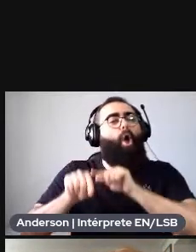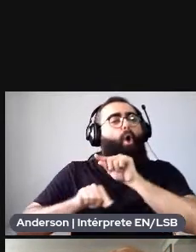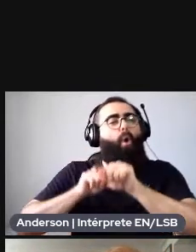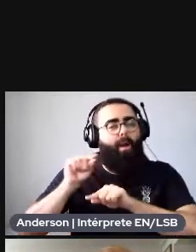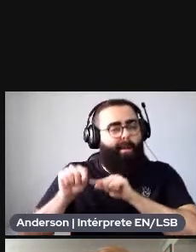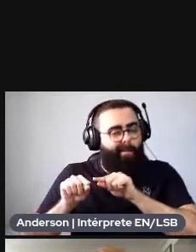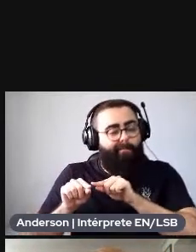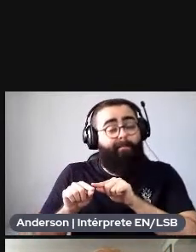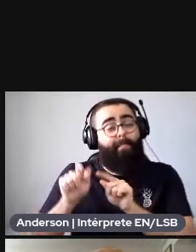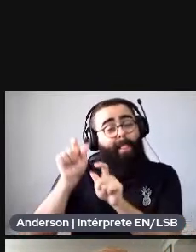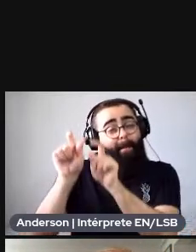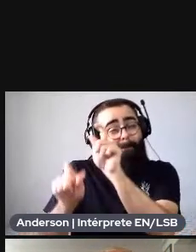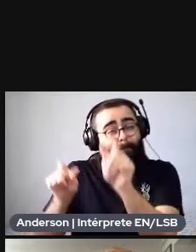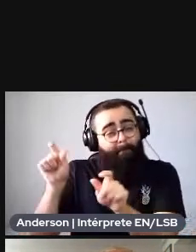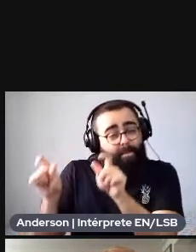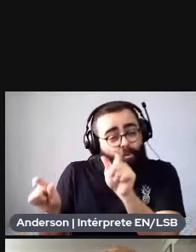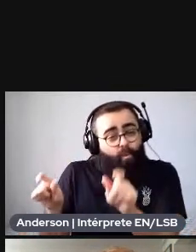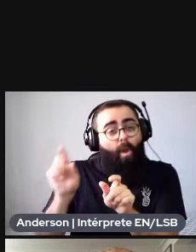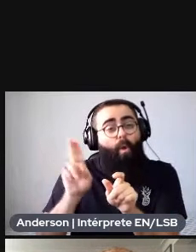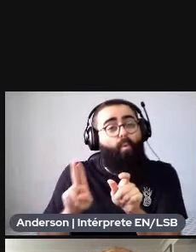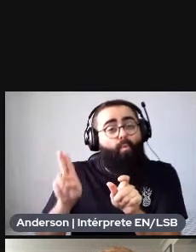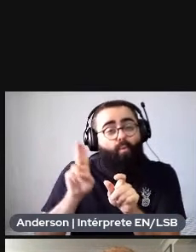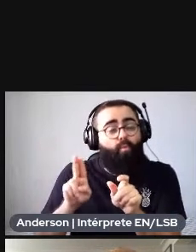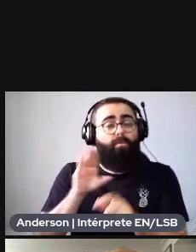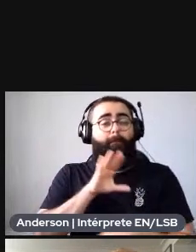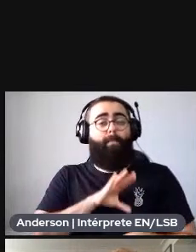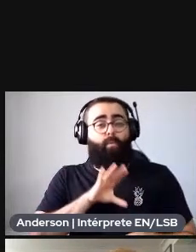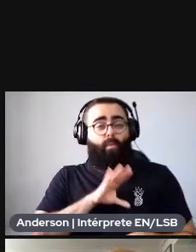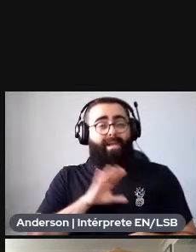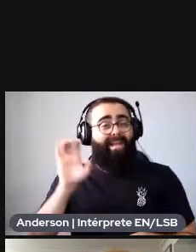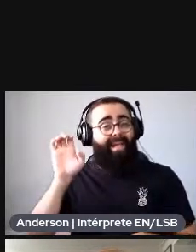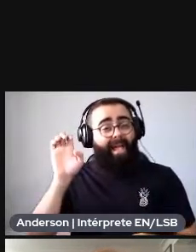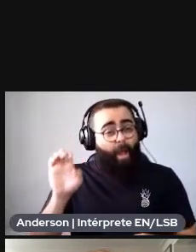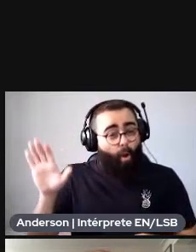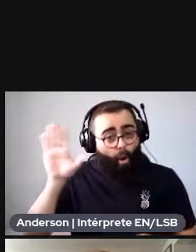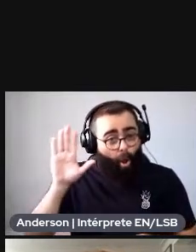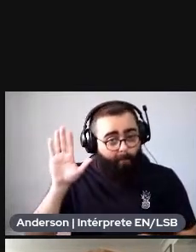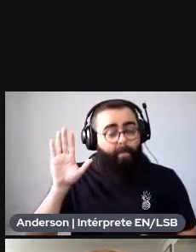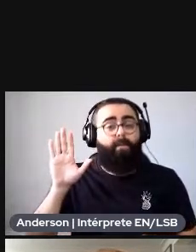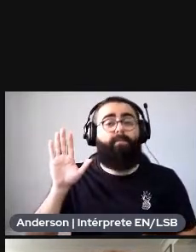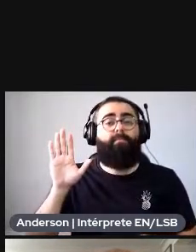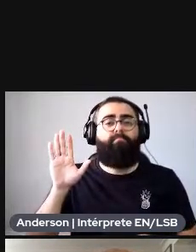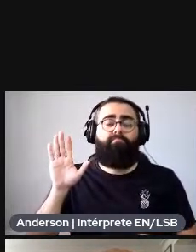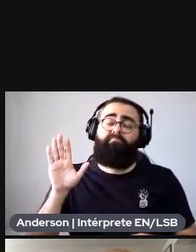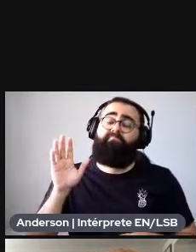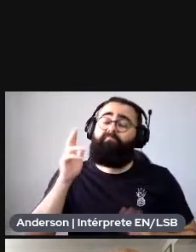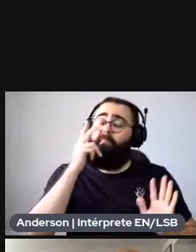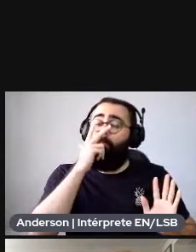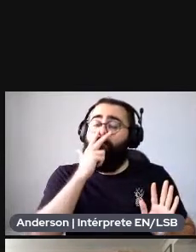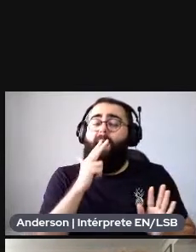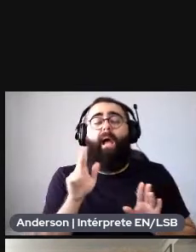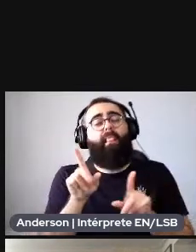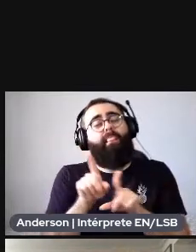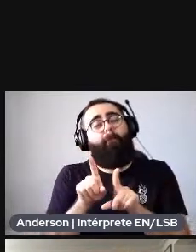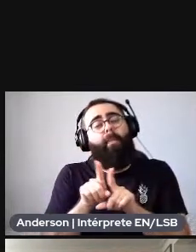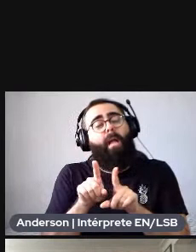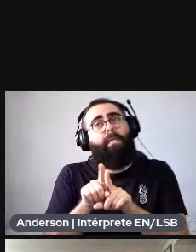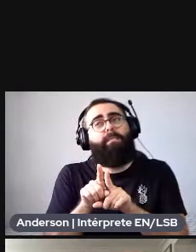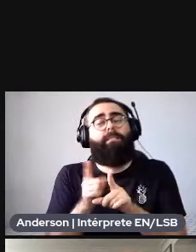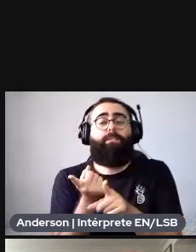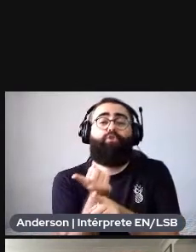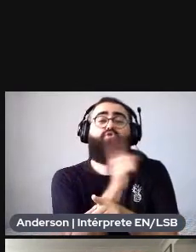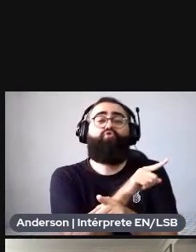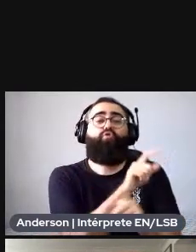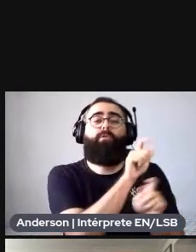utentes, usuários da língua portuguesa europeia, na Europa, e provavelmente também os usuários